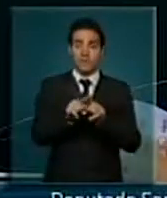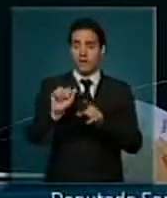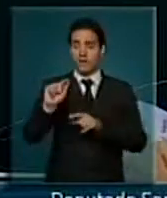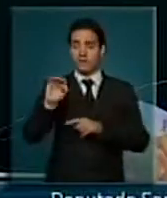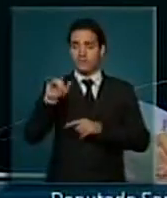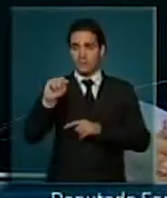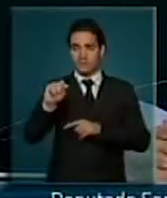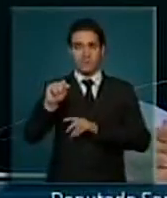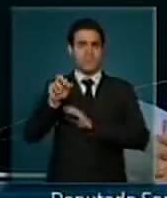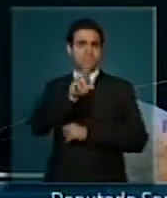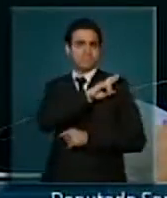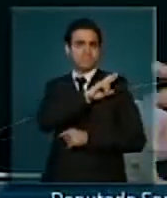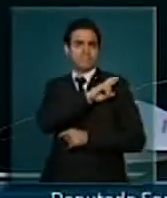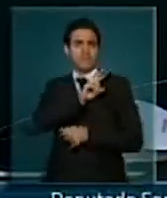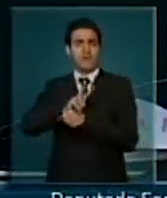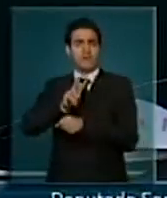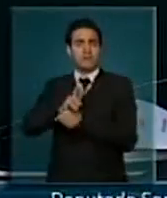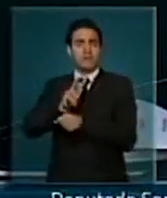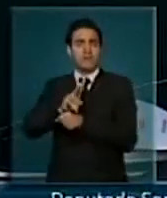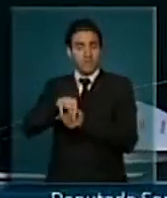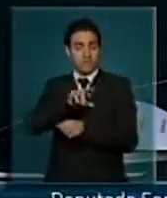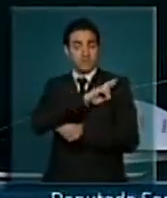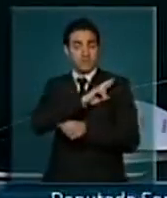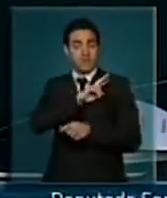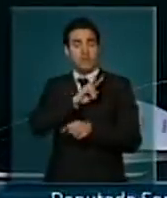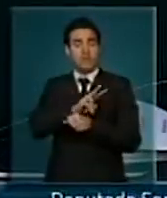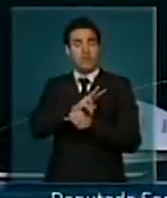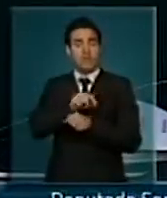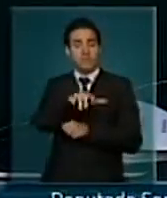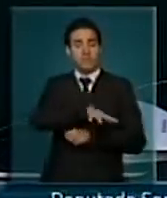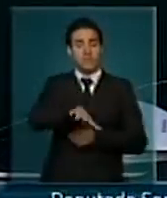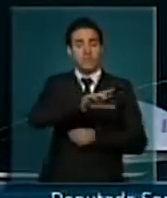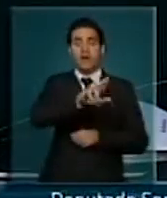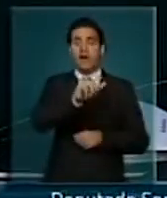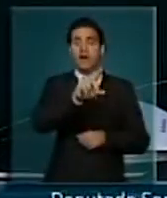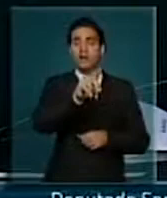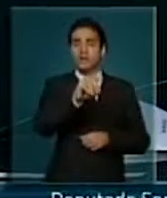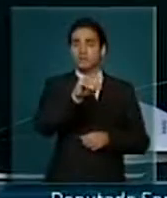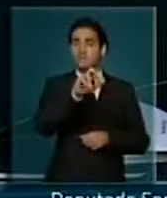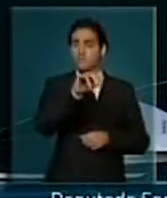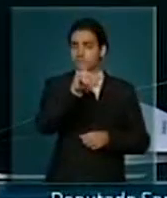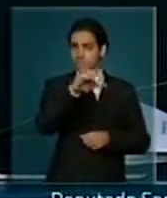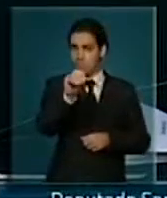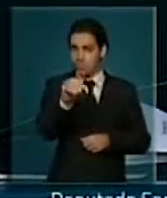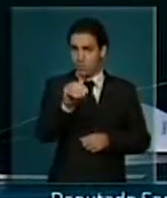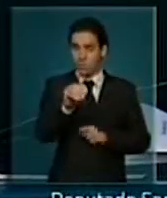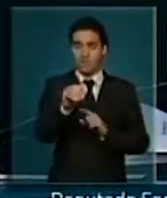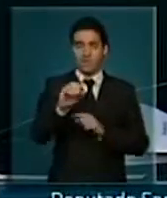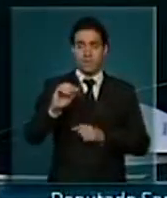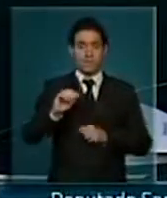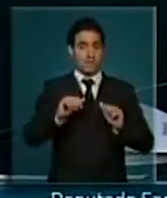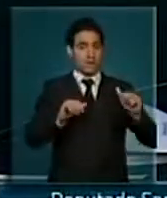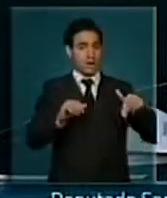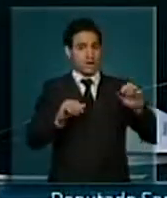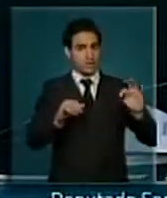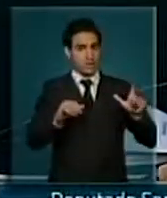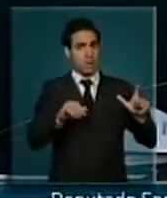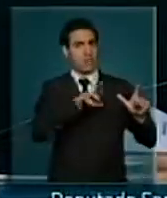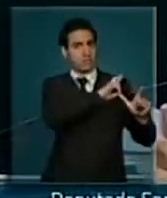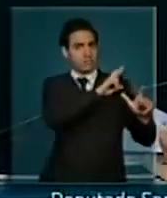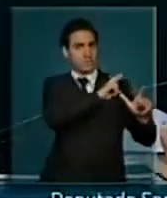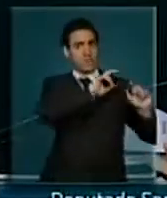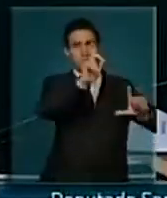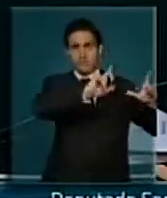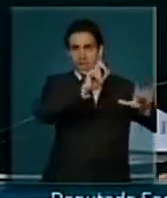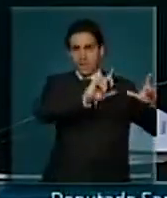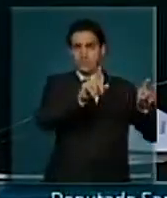foi comentado, uma agência para cuidar de radiodifusão, deixando a Anatel para as teles,